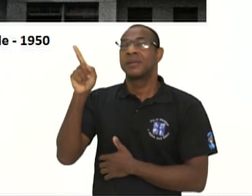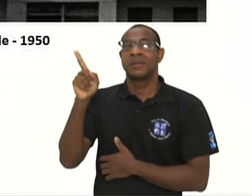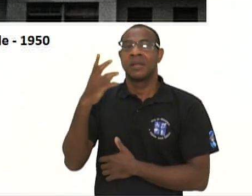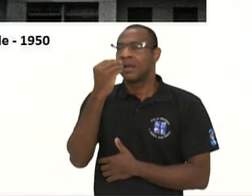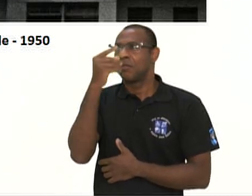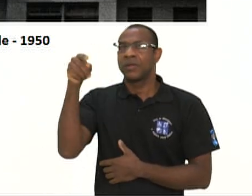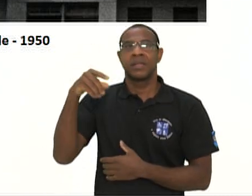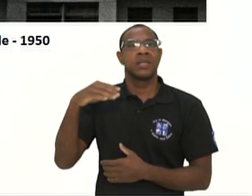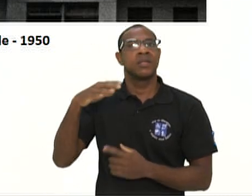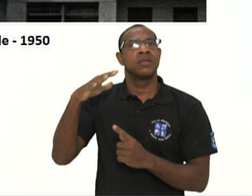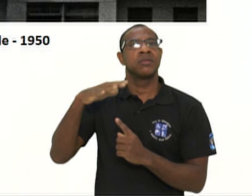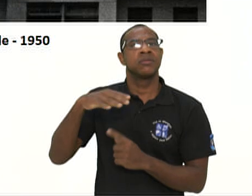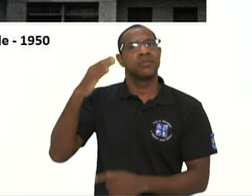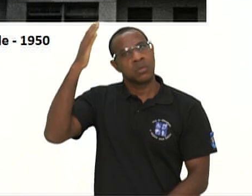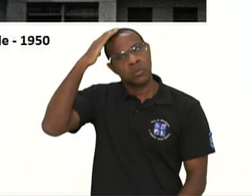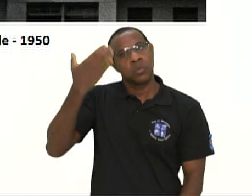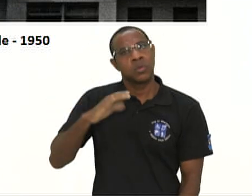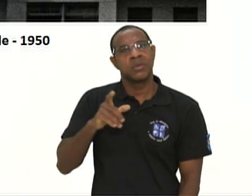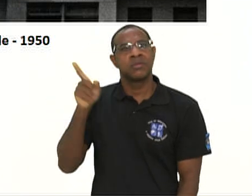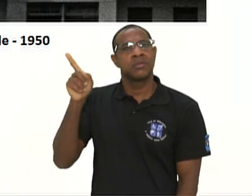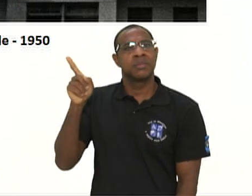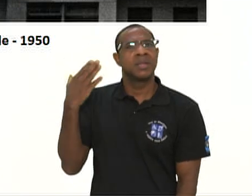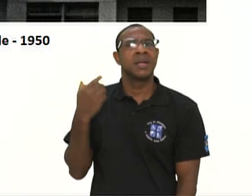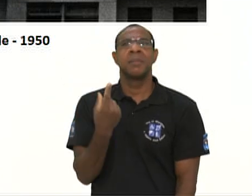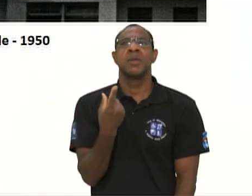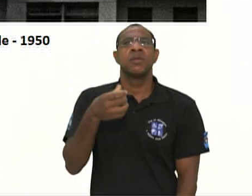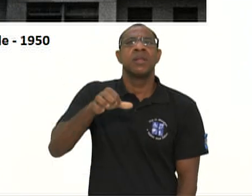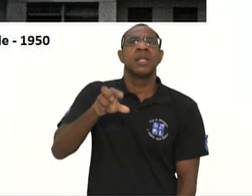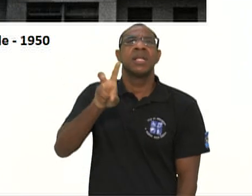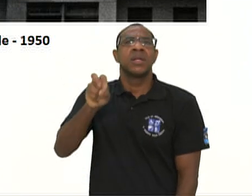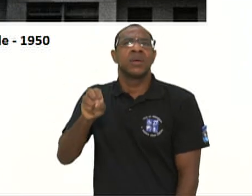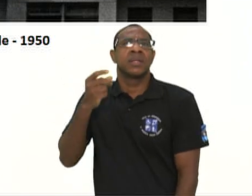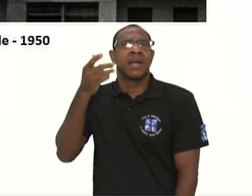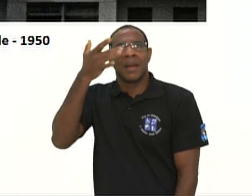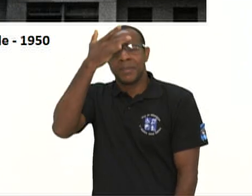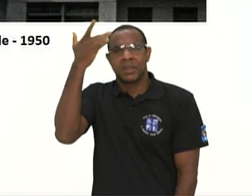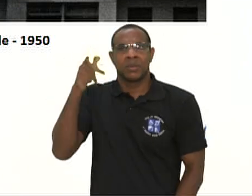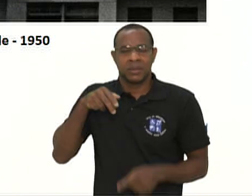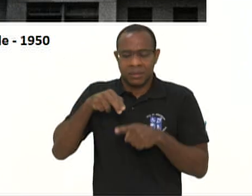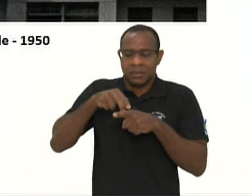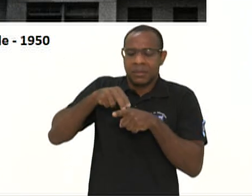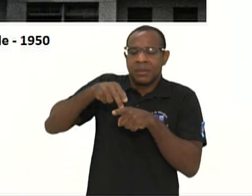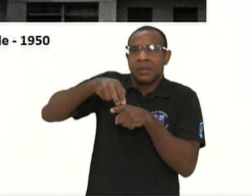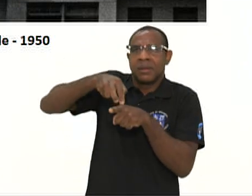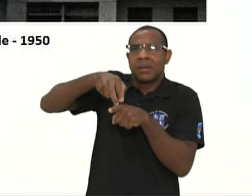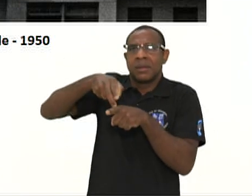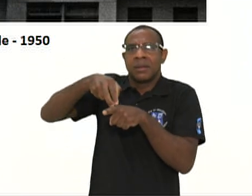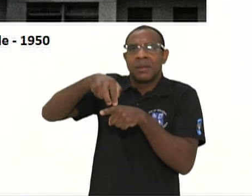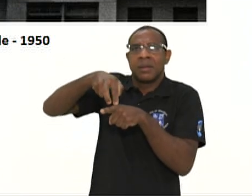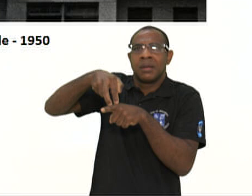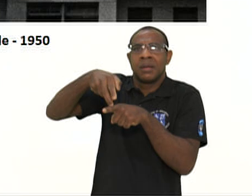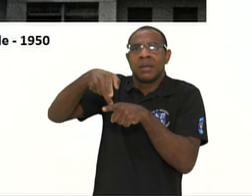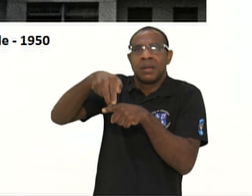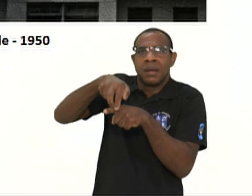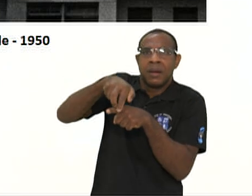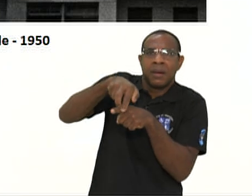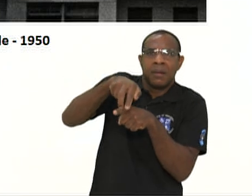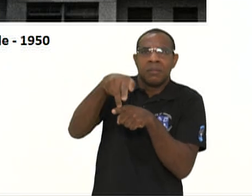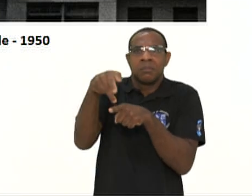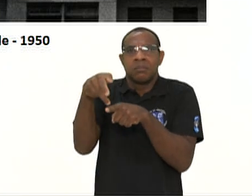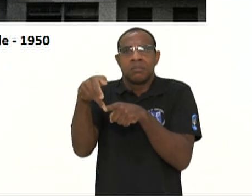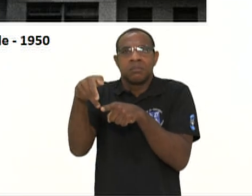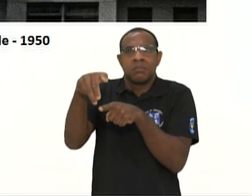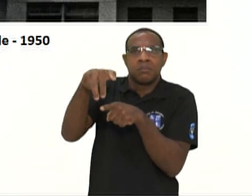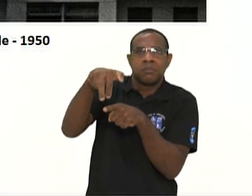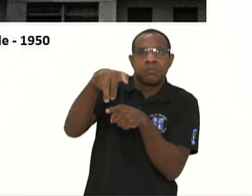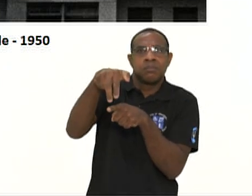a gente não sabe exatamente quem é a pessoa que está realizando essa façanha. Mas enfim,